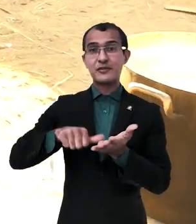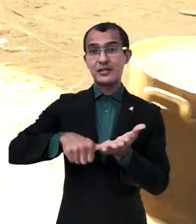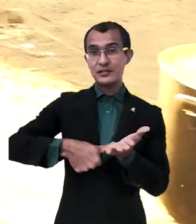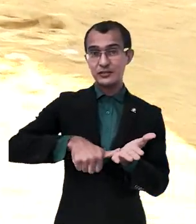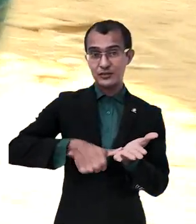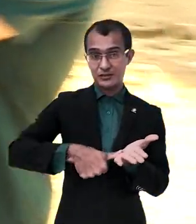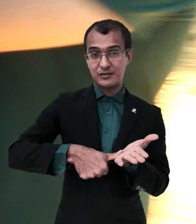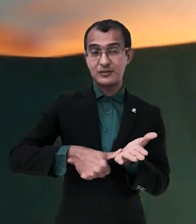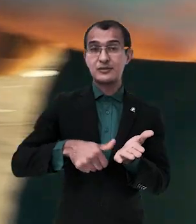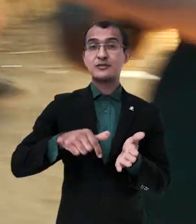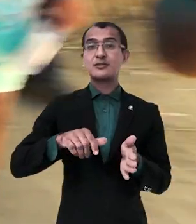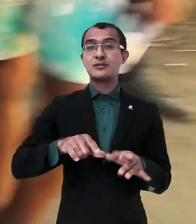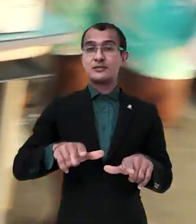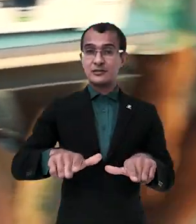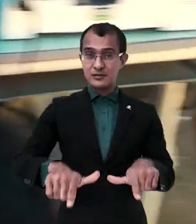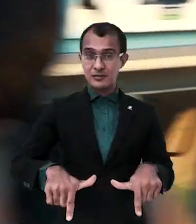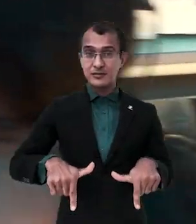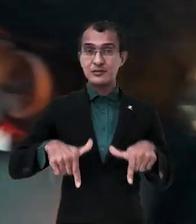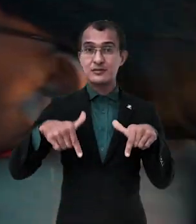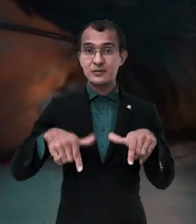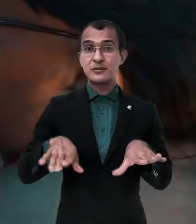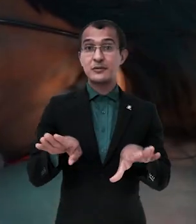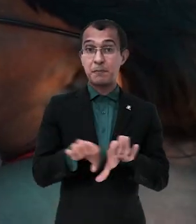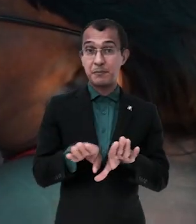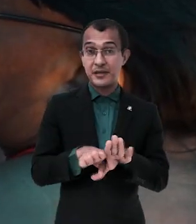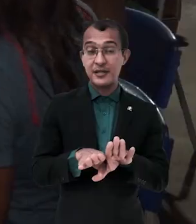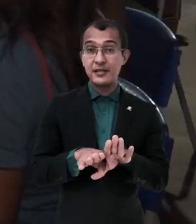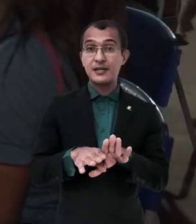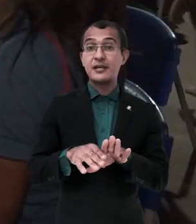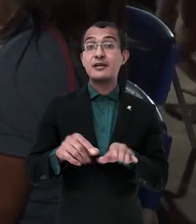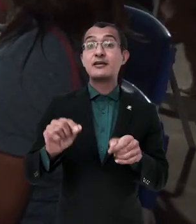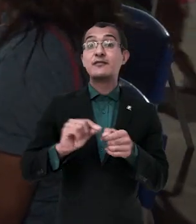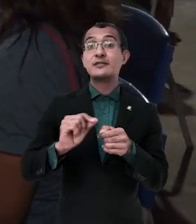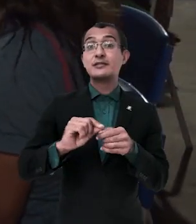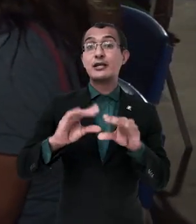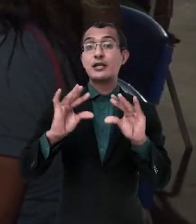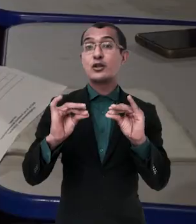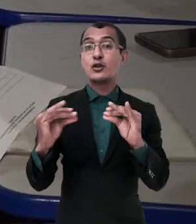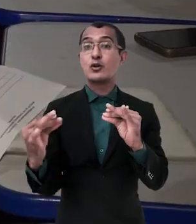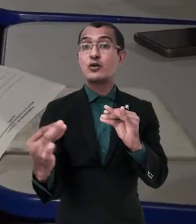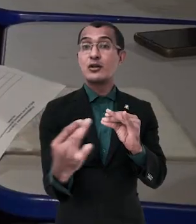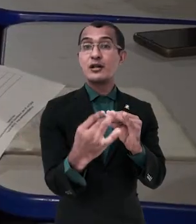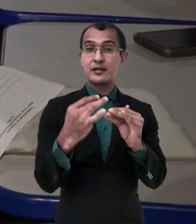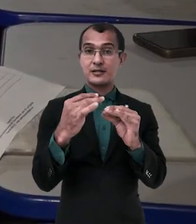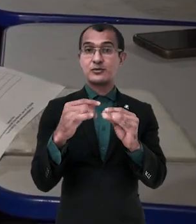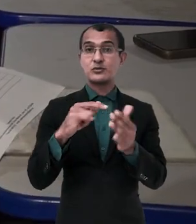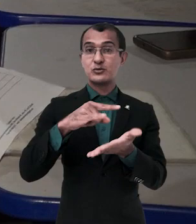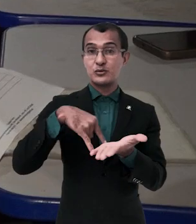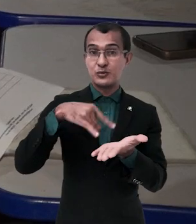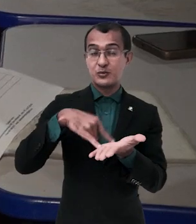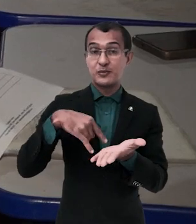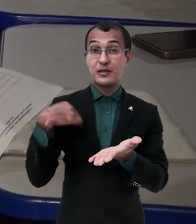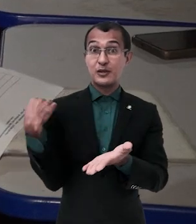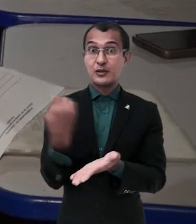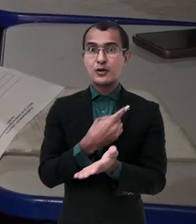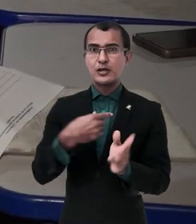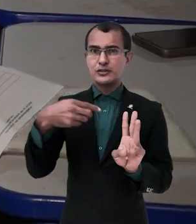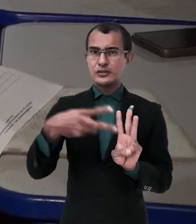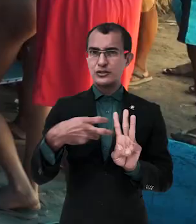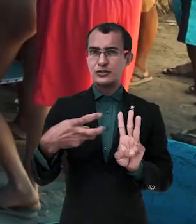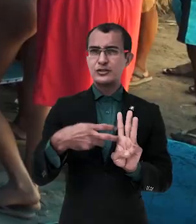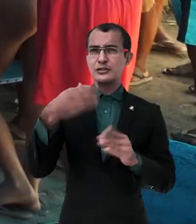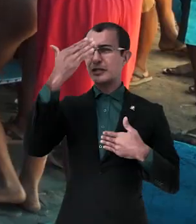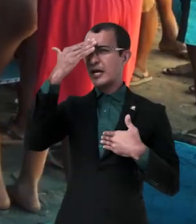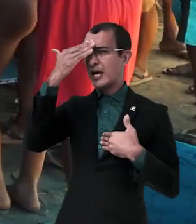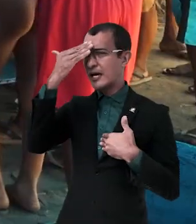estado, é possível emitir a segunda via da certidão de nascimento, assim como também a plastificação e cópia de